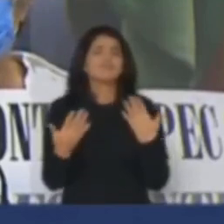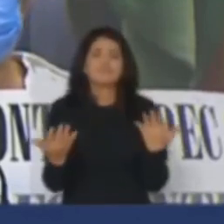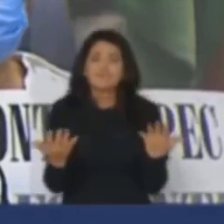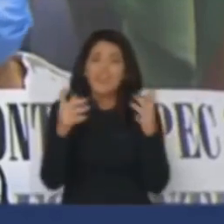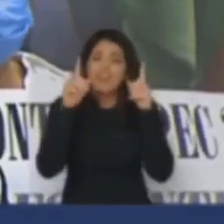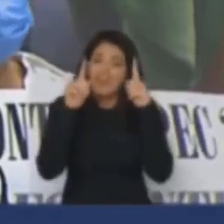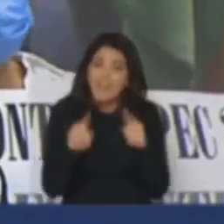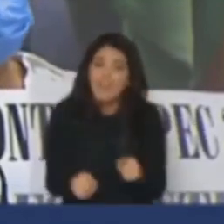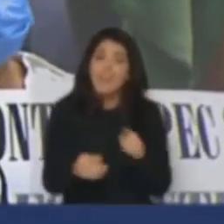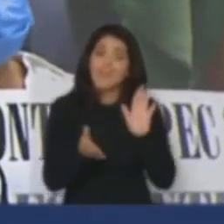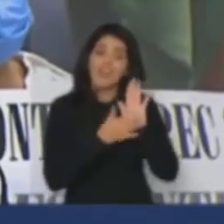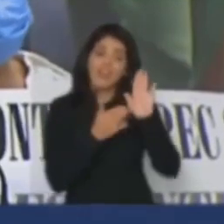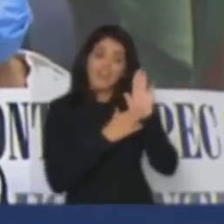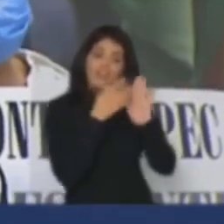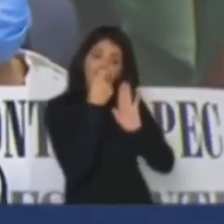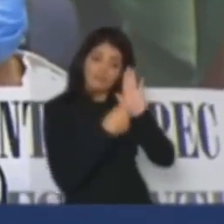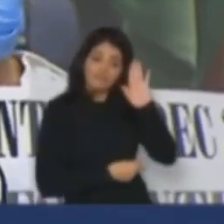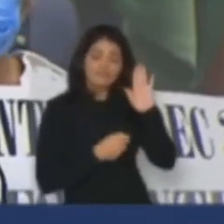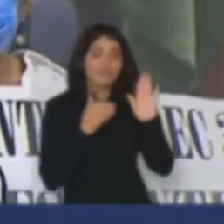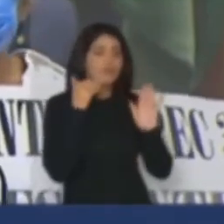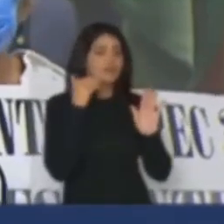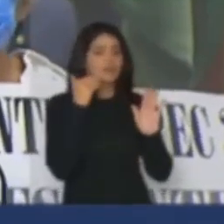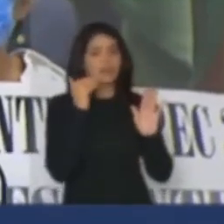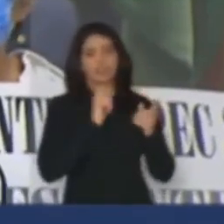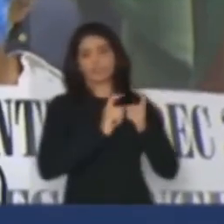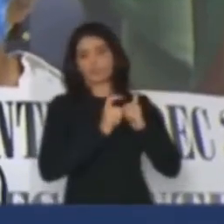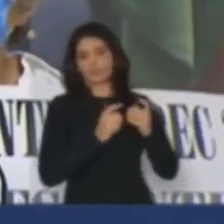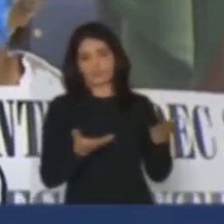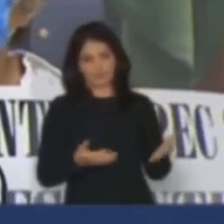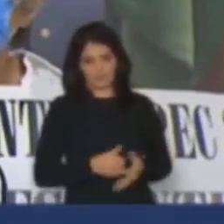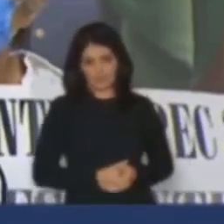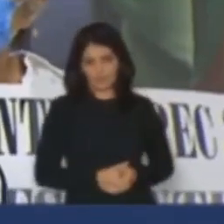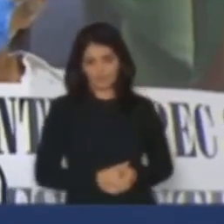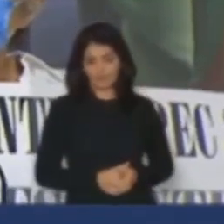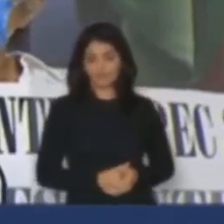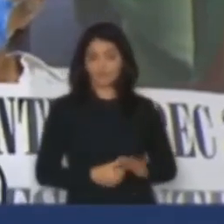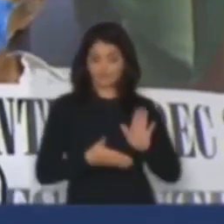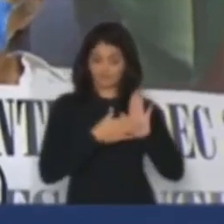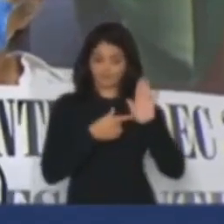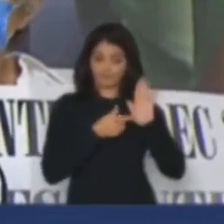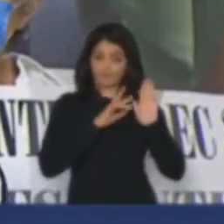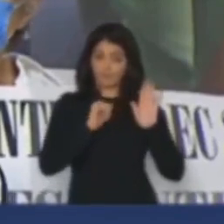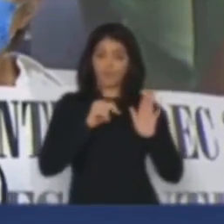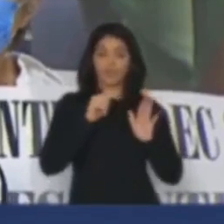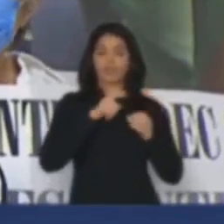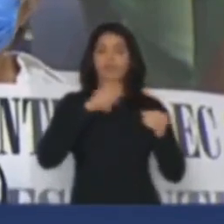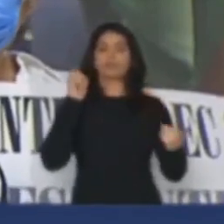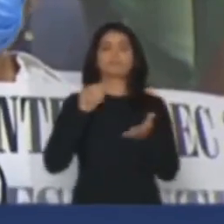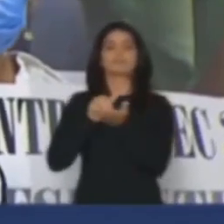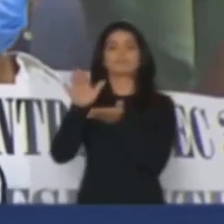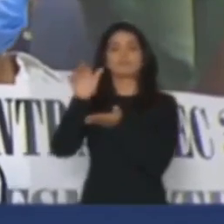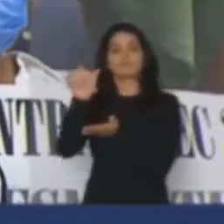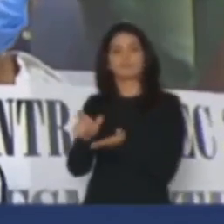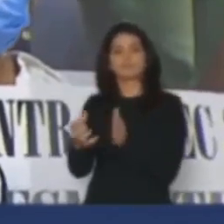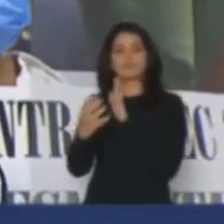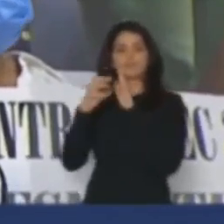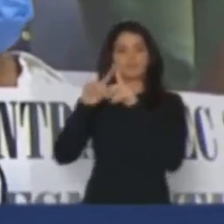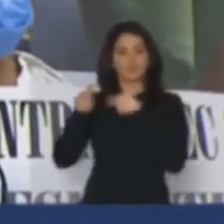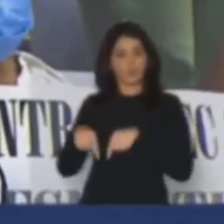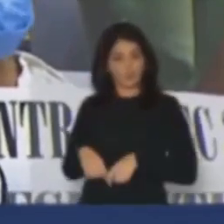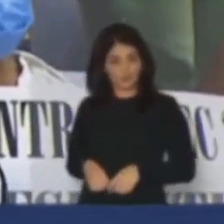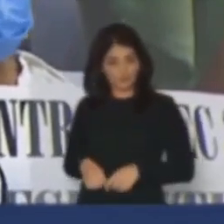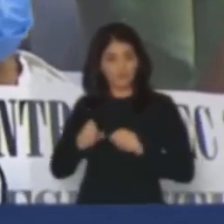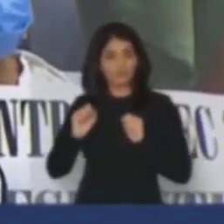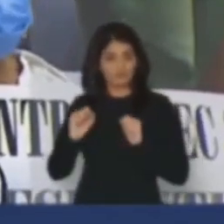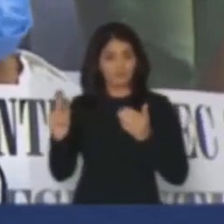é essa deforma administrativa. A proposta facilita o desligamento do servidor, cria 5